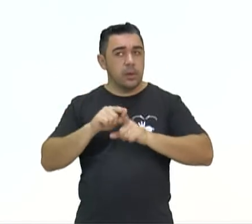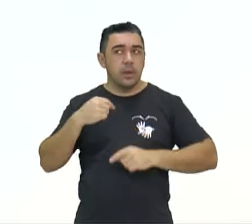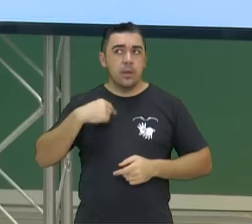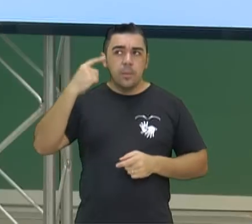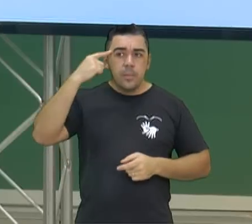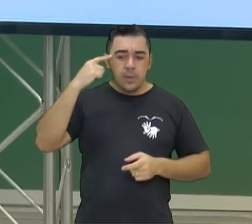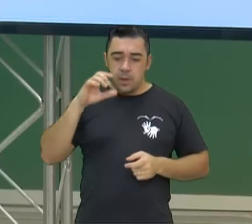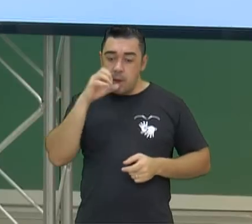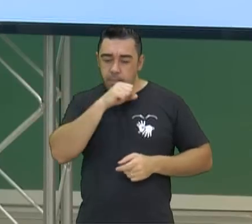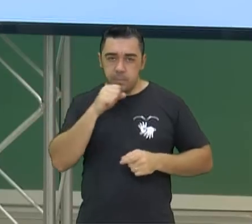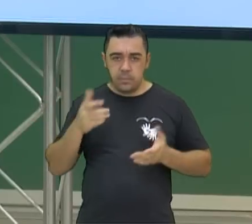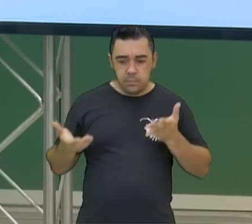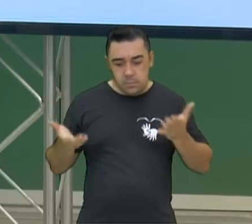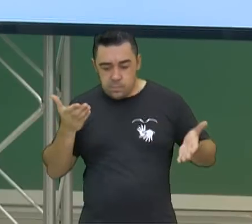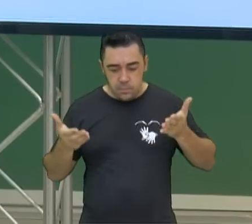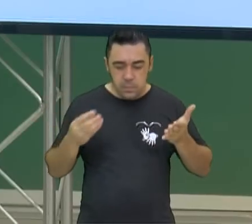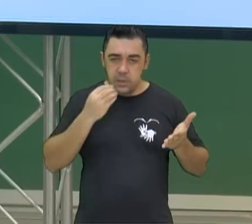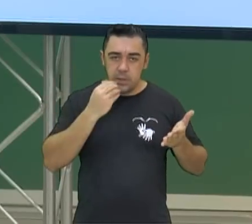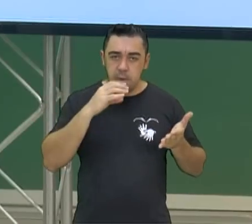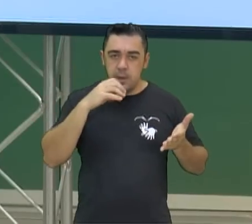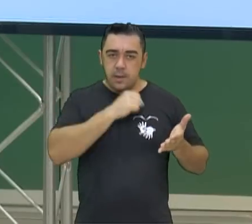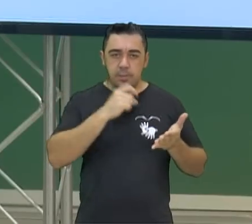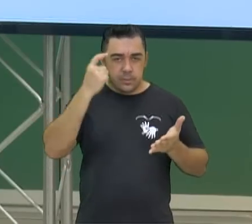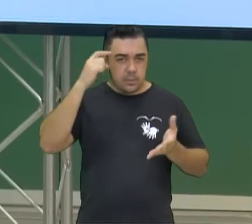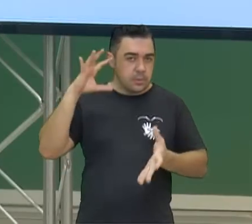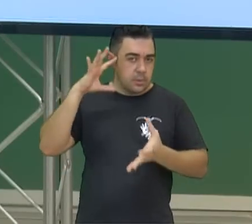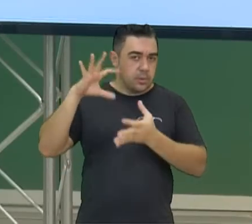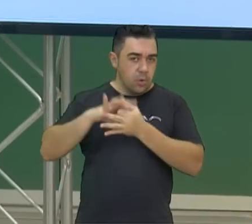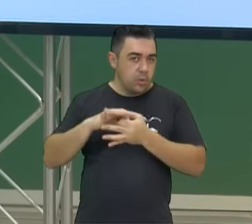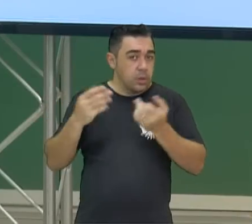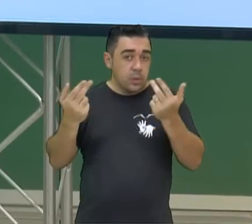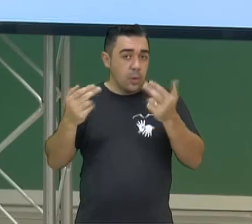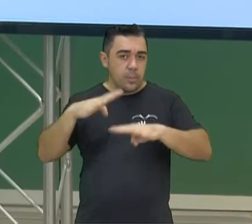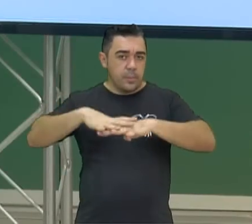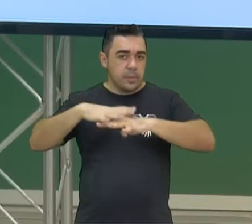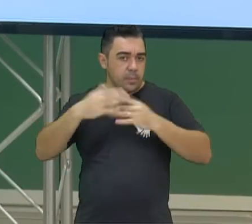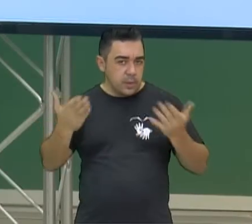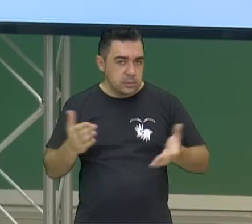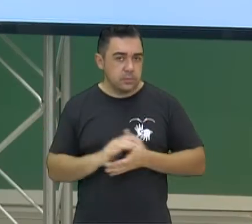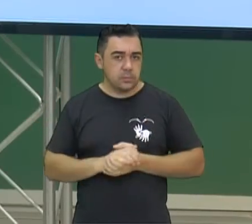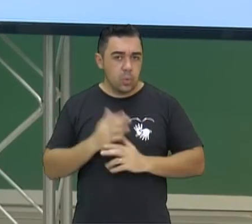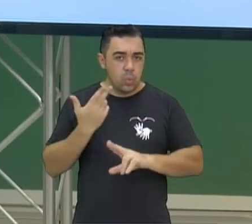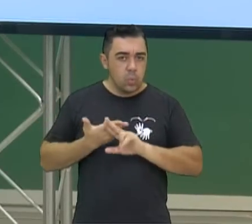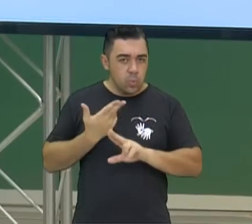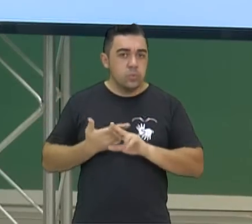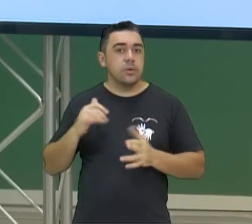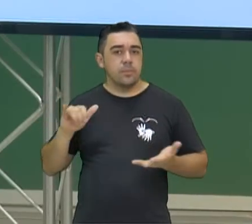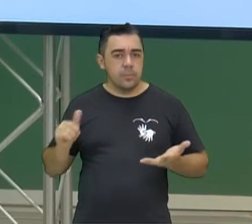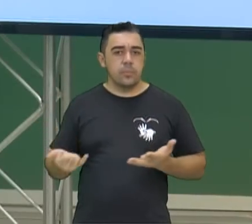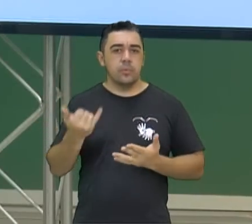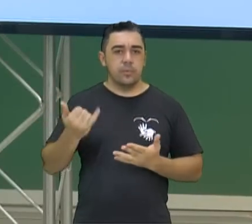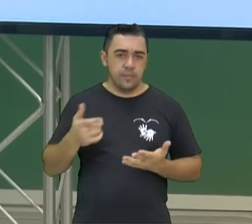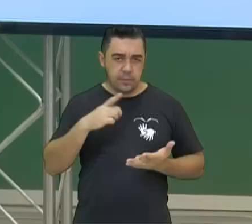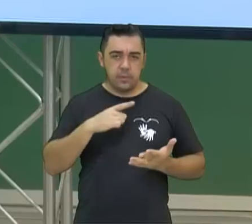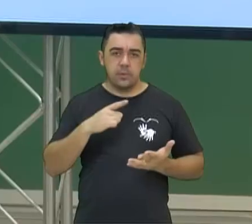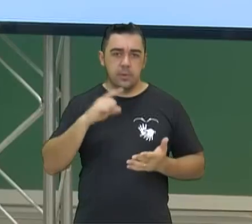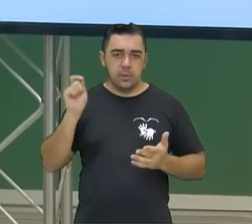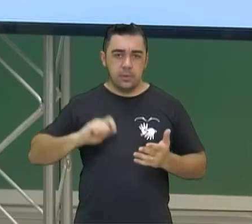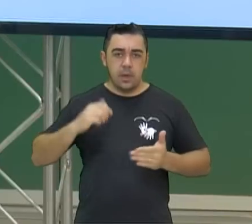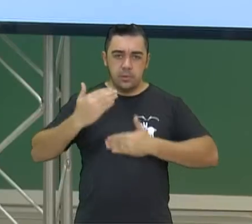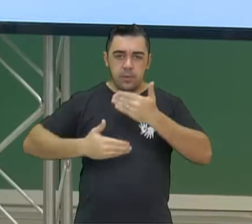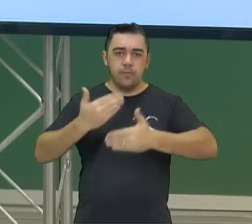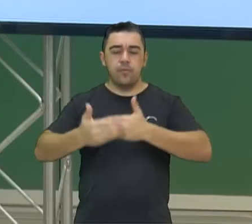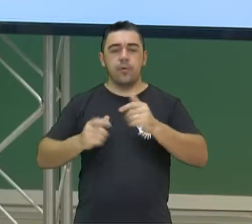de reação, né? Que é o mesmo raciocínio usado nos cálculos de matemática, né? Mas que servem para a gente desenvolver